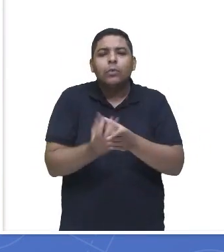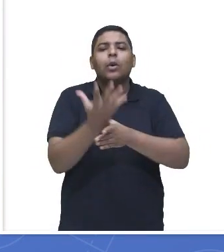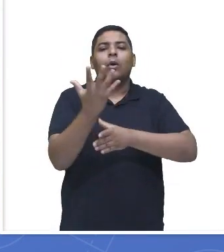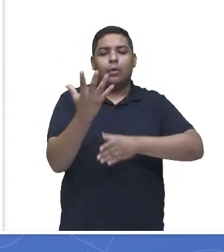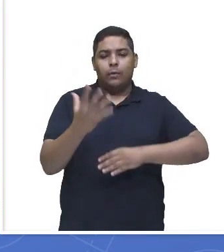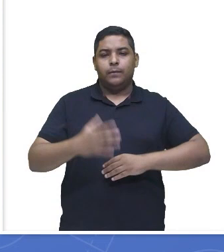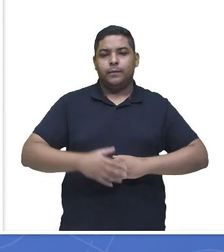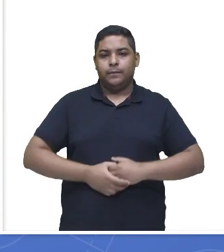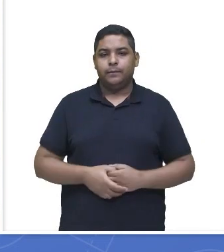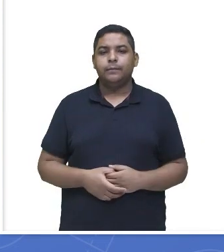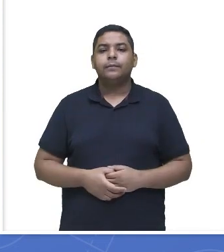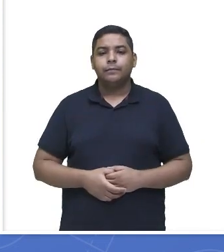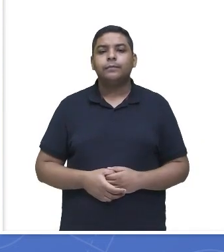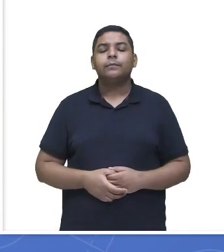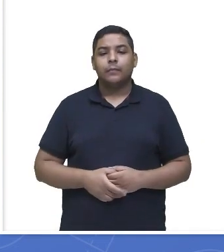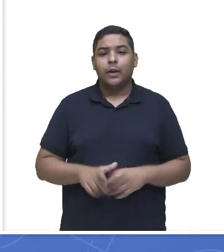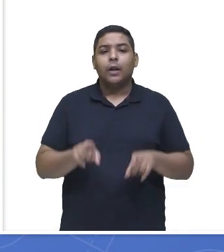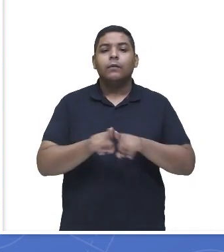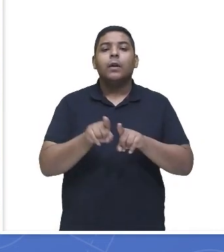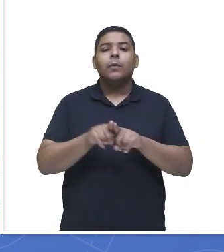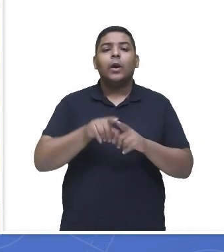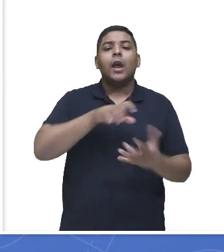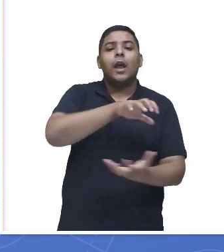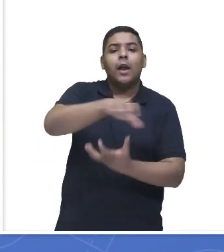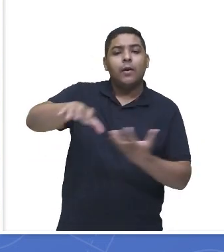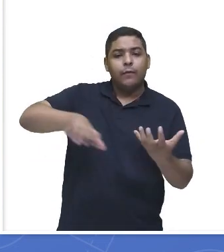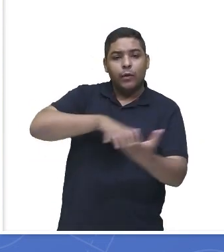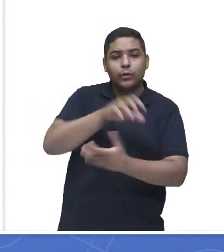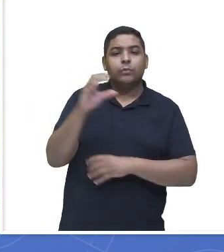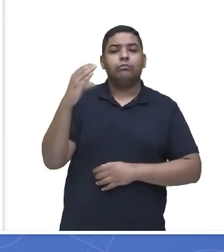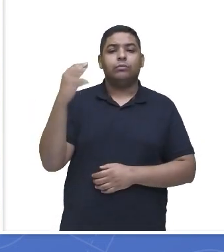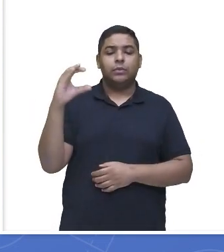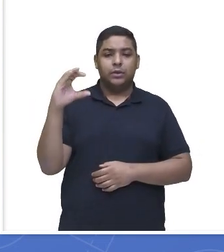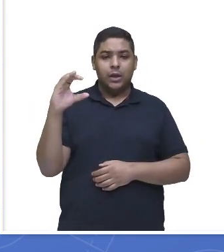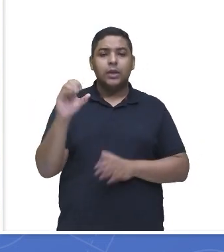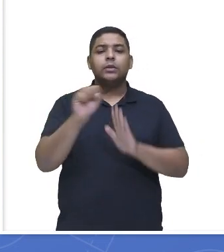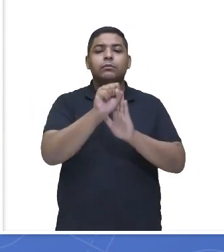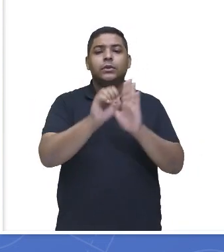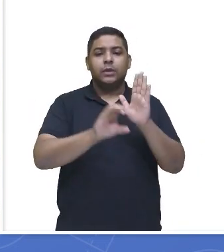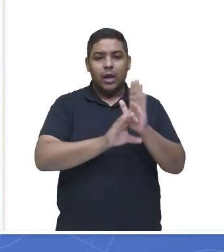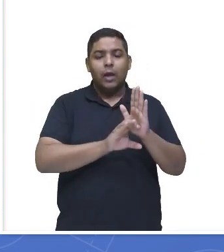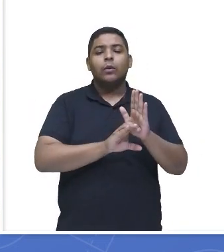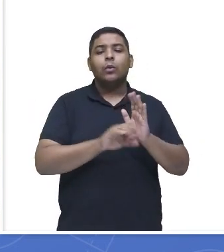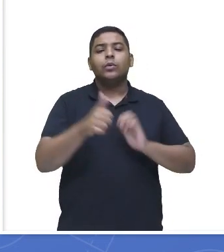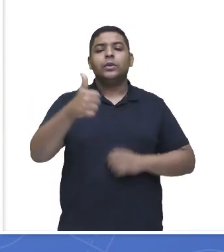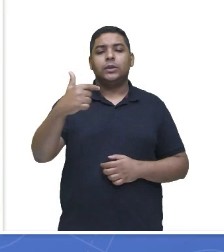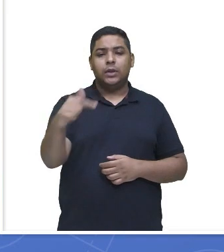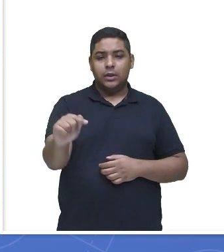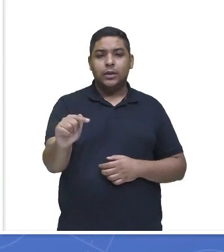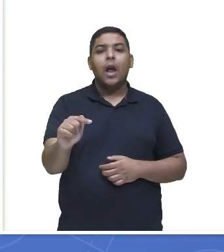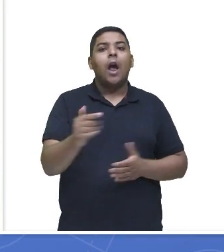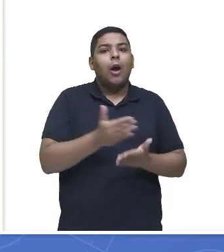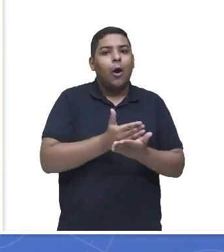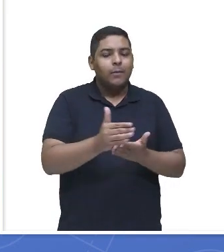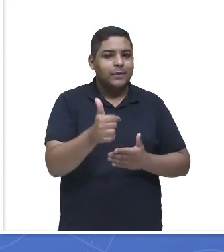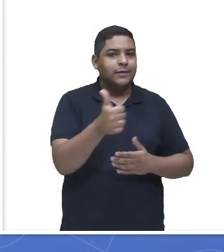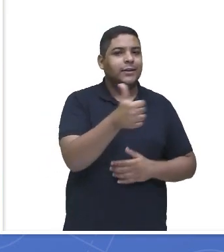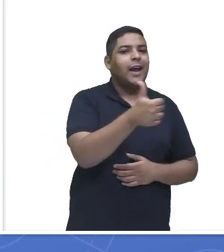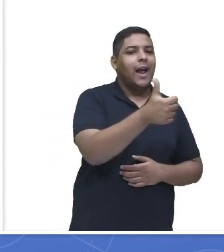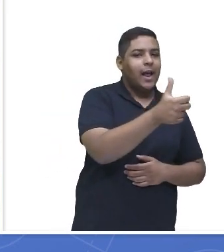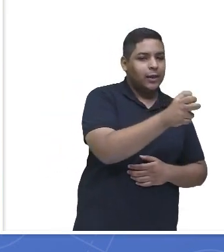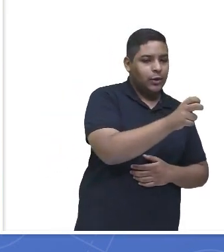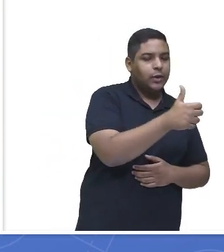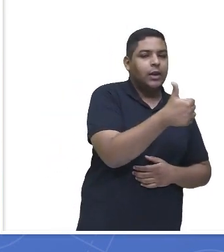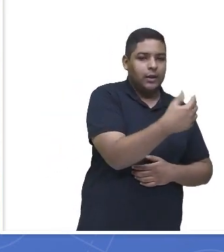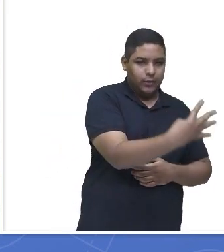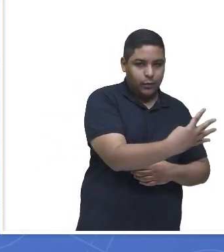detalhe importante foi a Revolução Científica do século XVII. Olha, nós começamos lá no século XIV, nós já estamos no XVII.